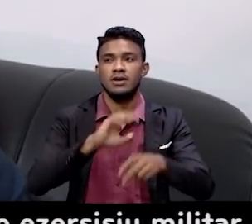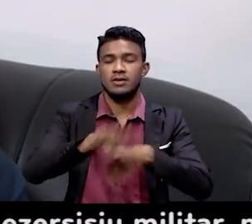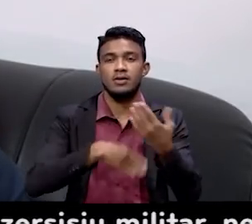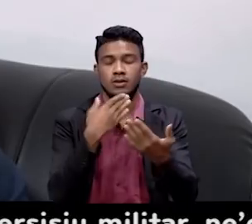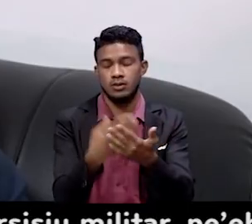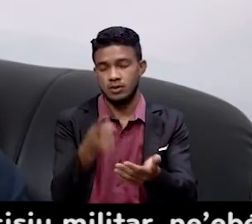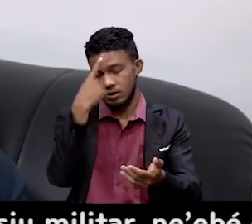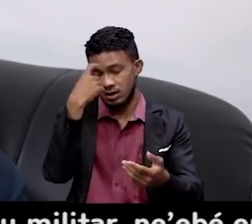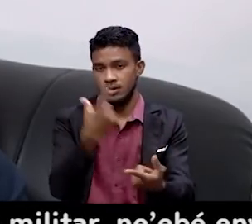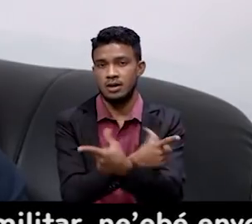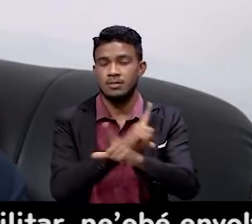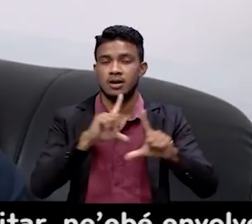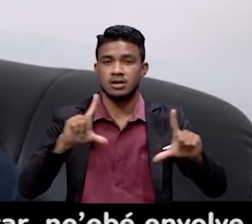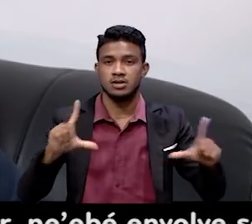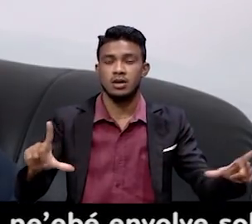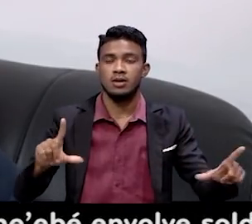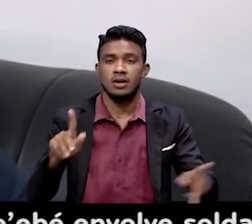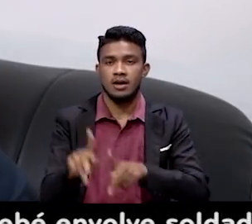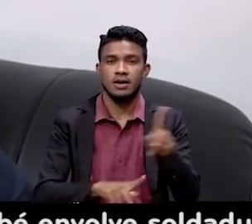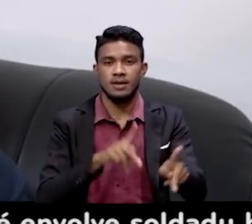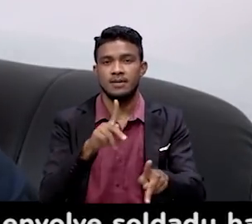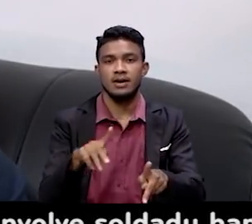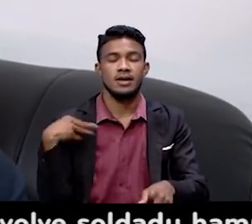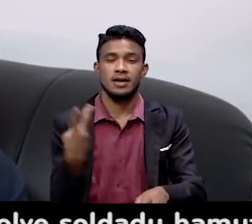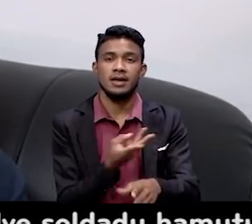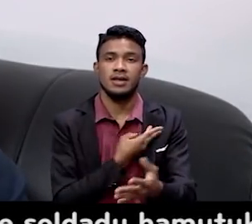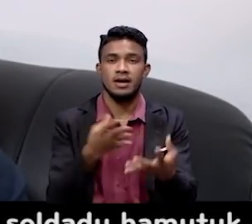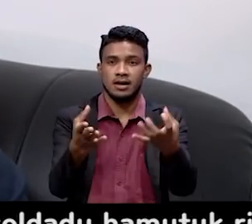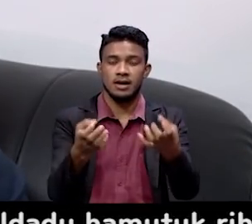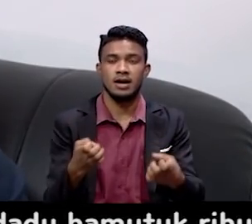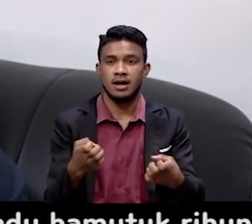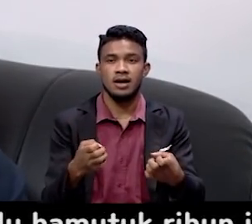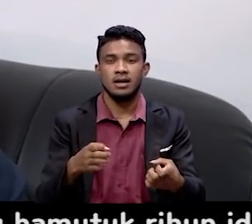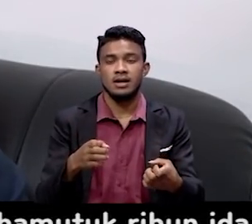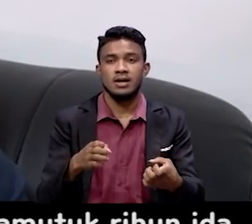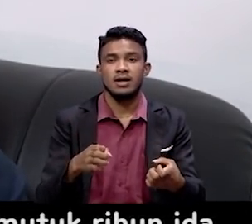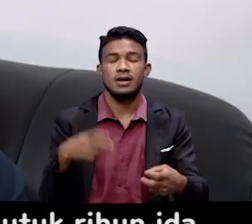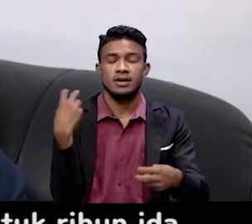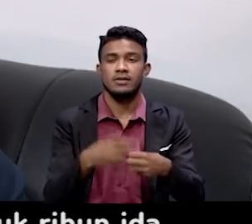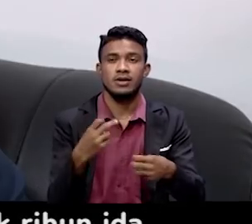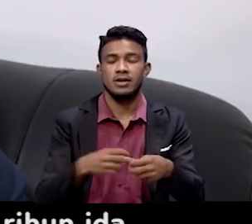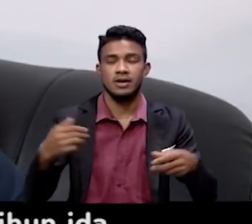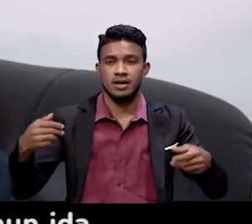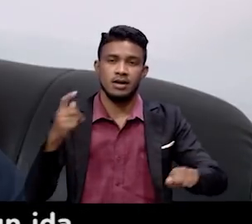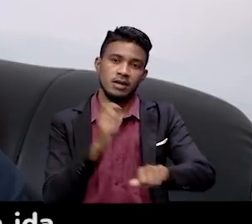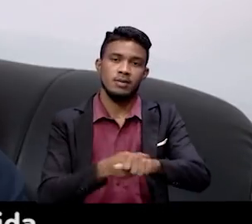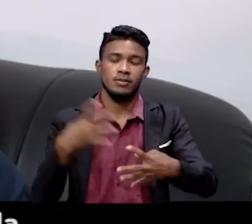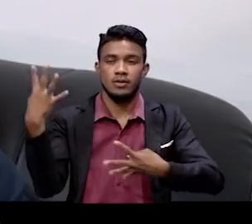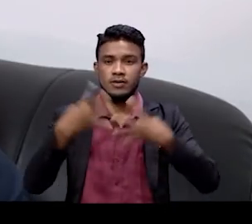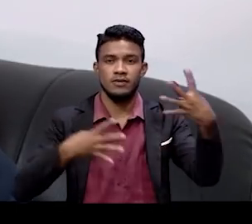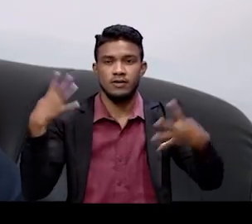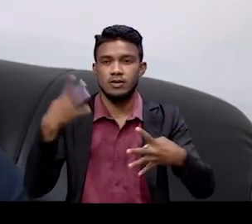tamba libertação do povo. E ta aceita a consequência do todo e funularan, tanda de libertação do povo.